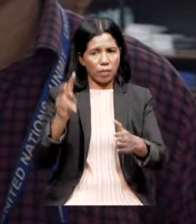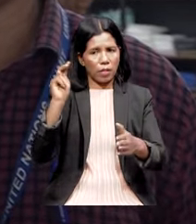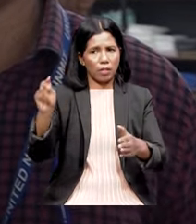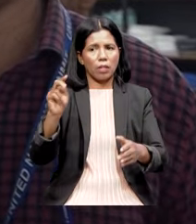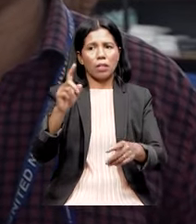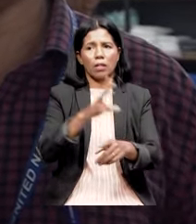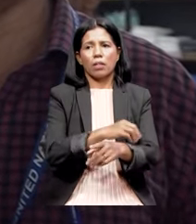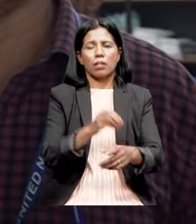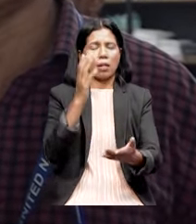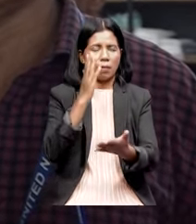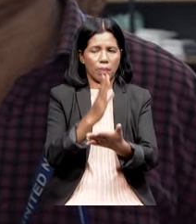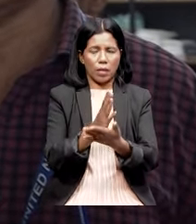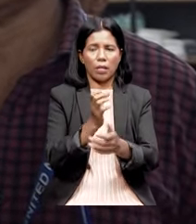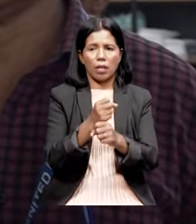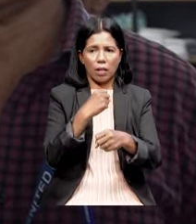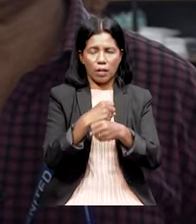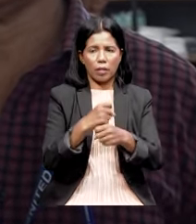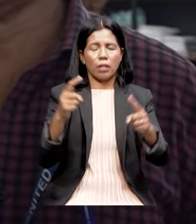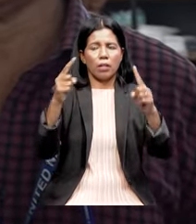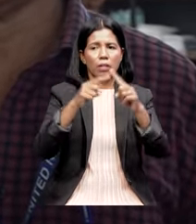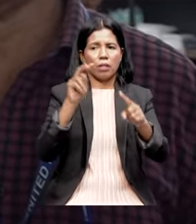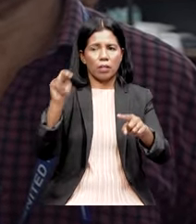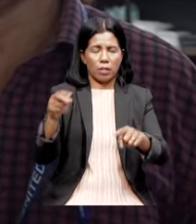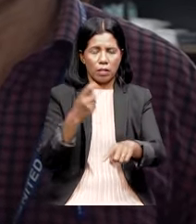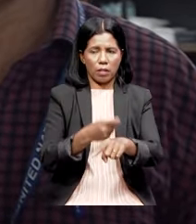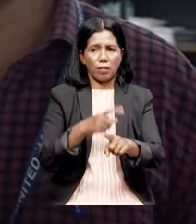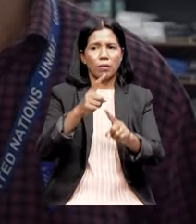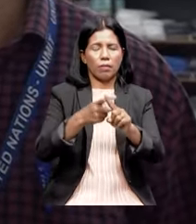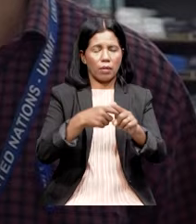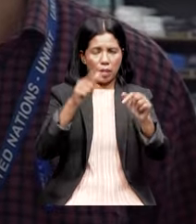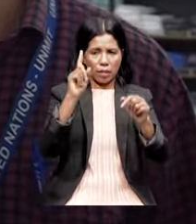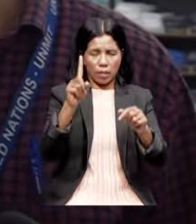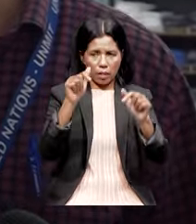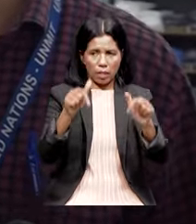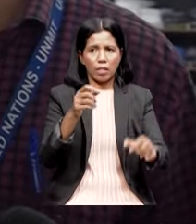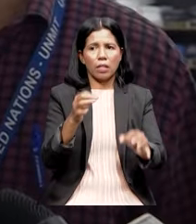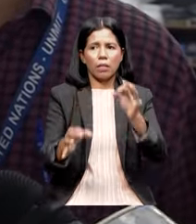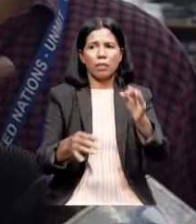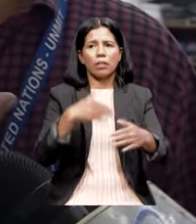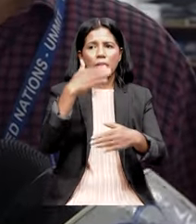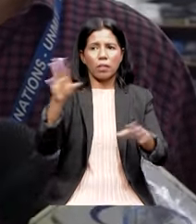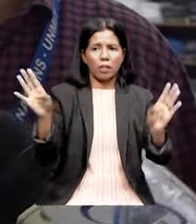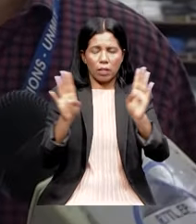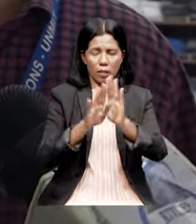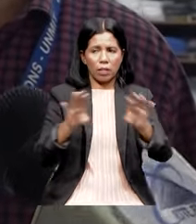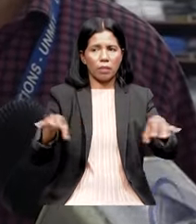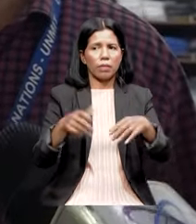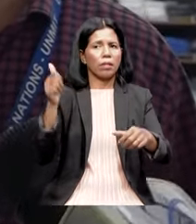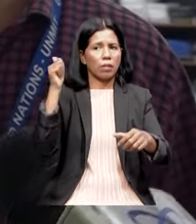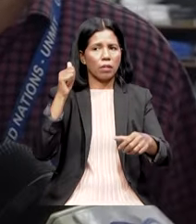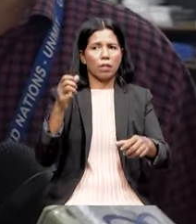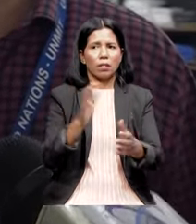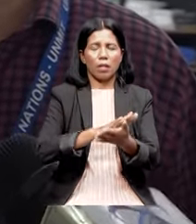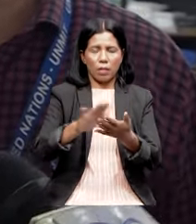durante suspensão be halo, ba nia ho tempo fulangida ne. Maski oing netaka, servisu ya kotu, para depois